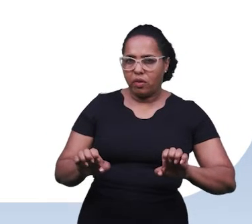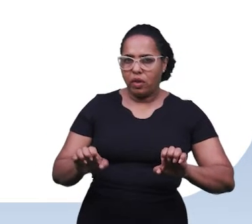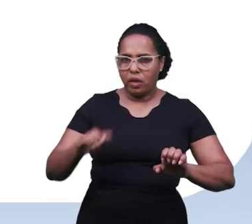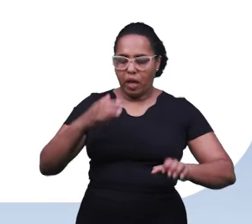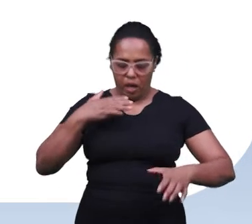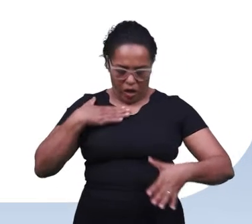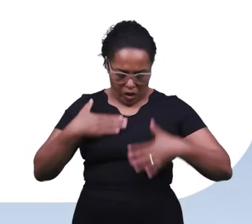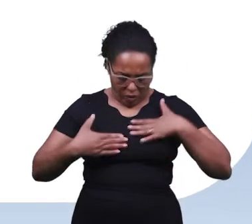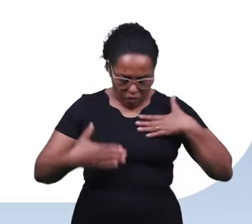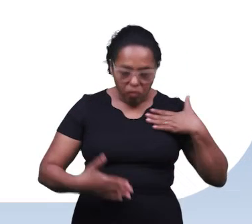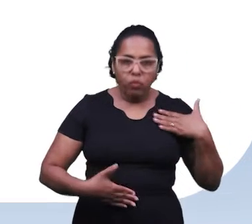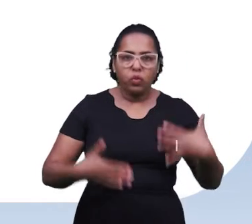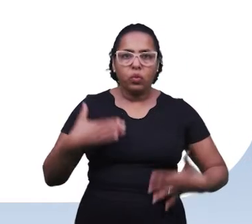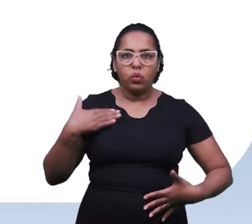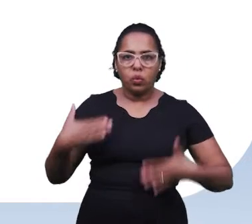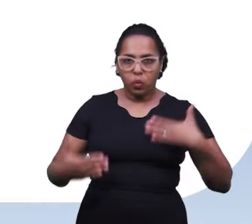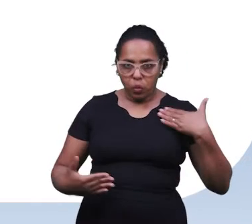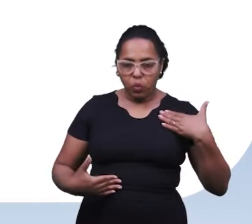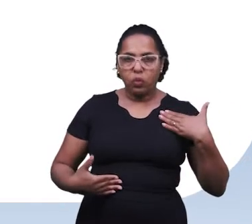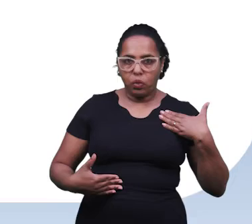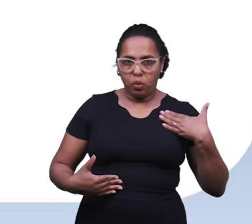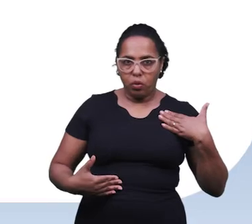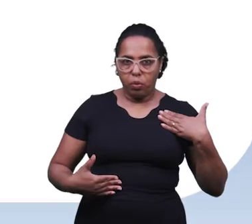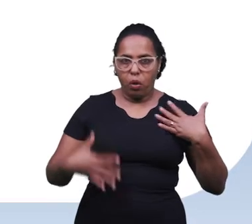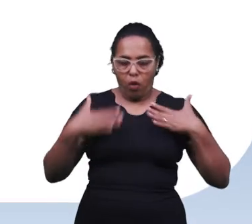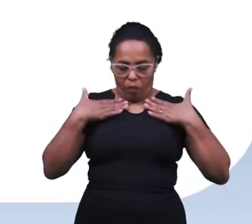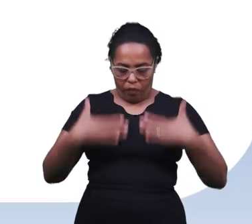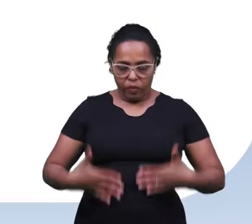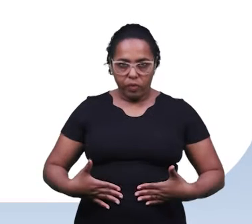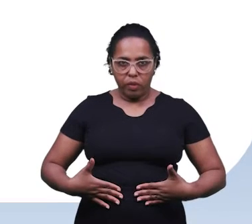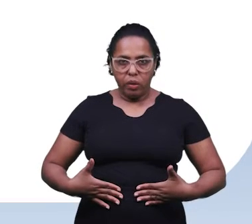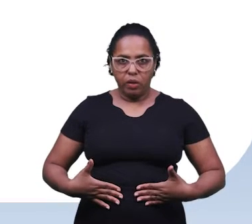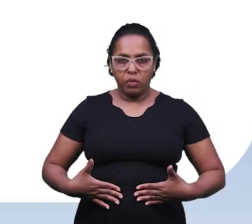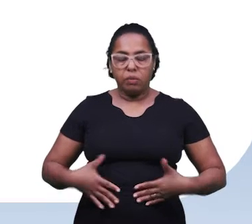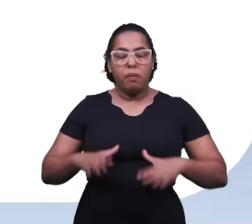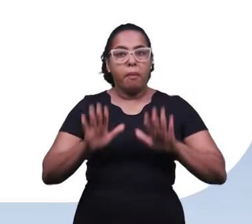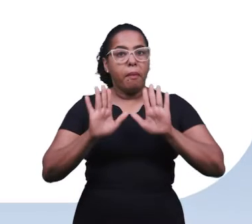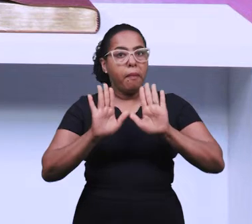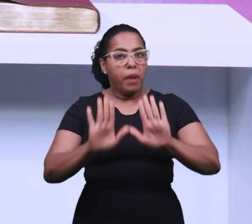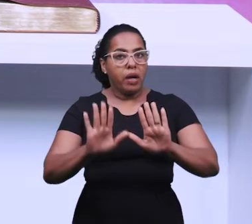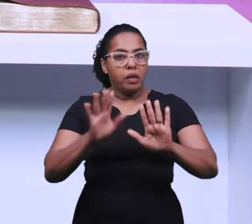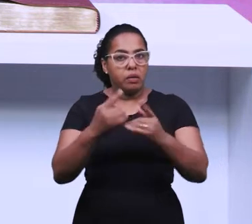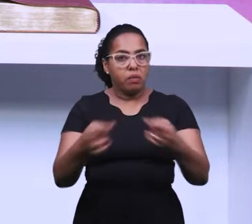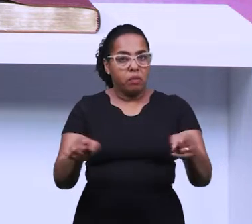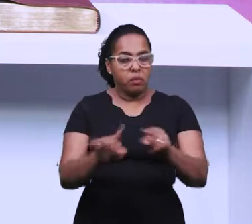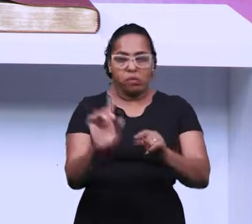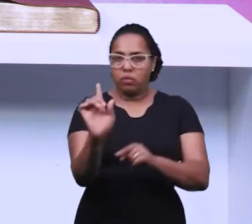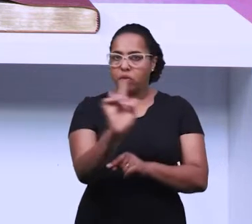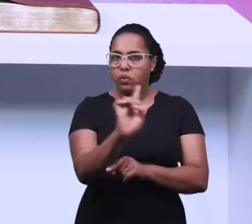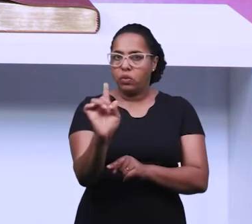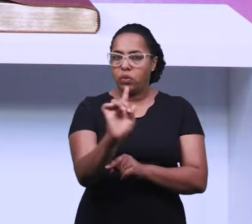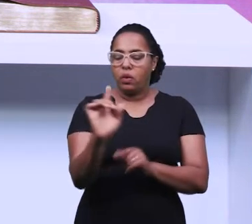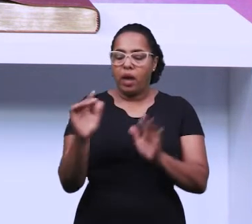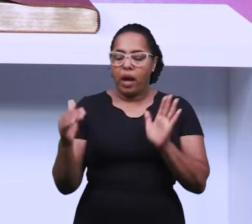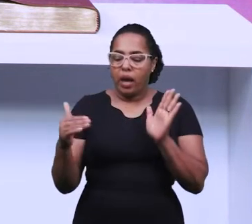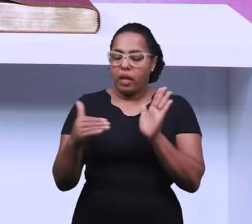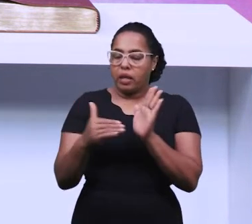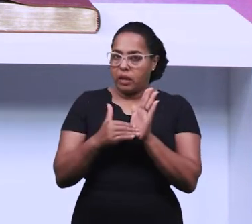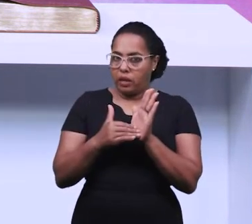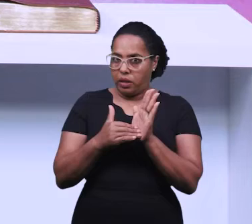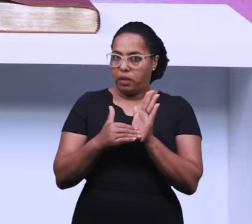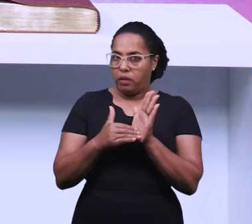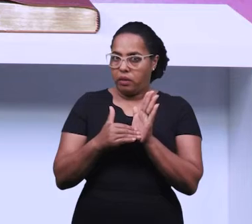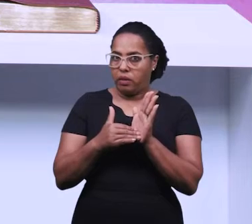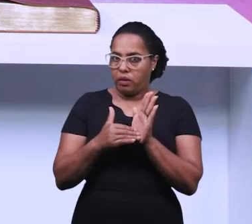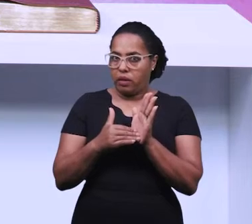suas funções. E lembrem, biologicamente, fisicamente. Musicalmente, não, porque até